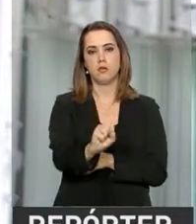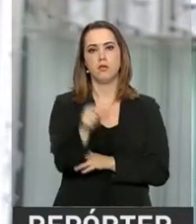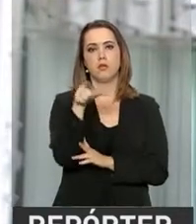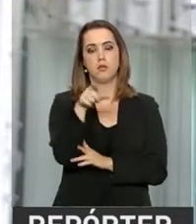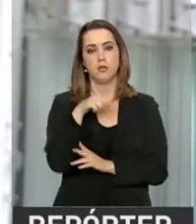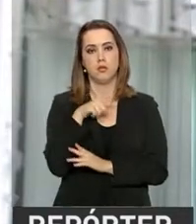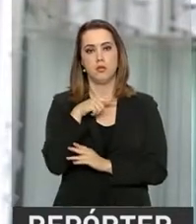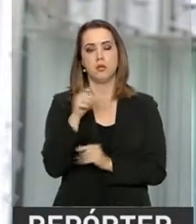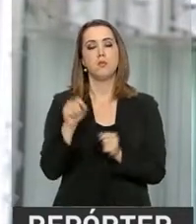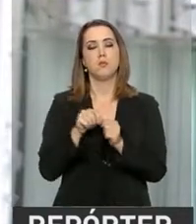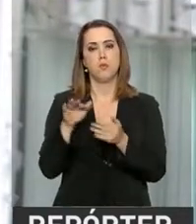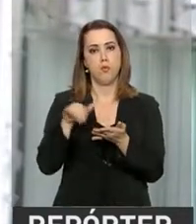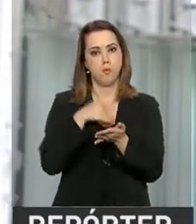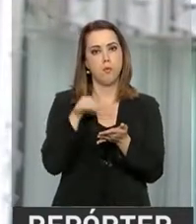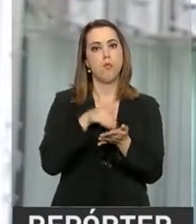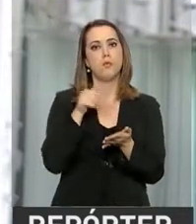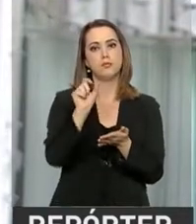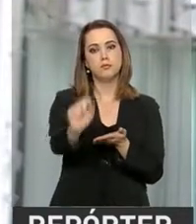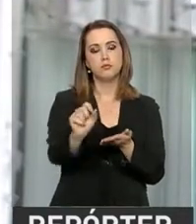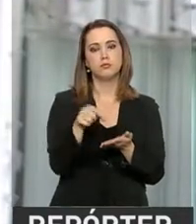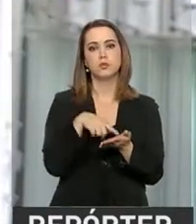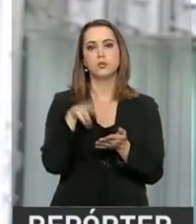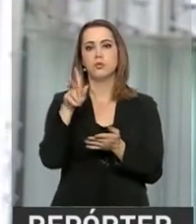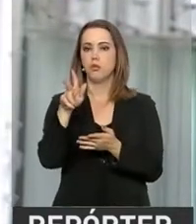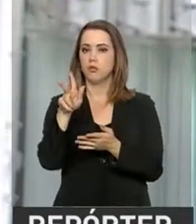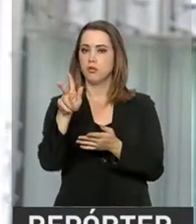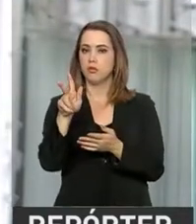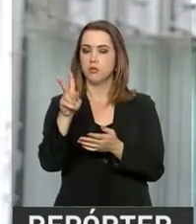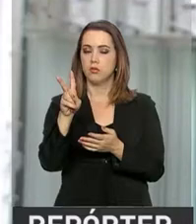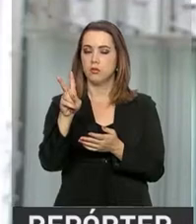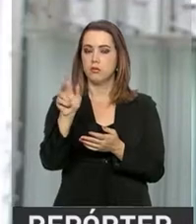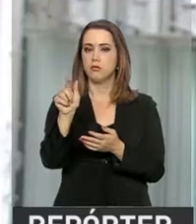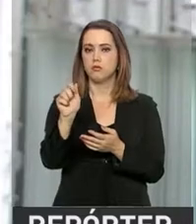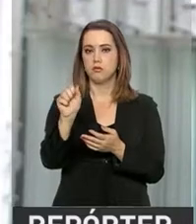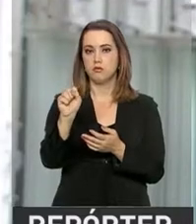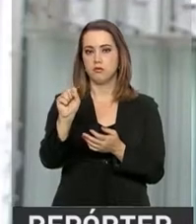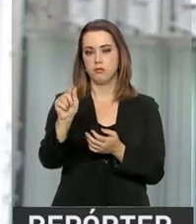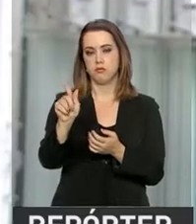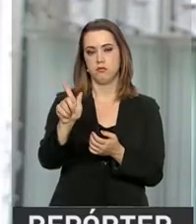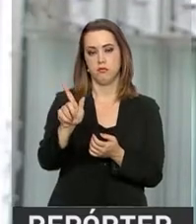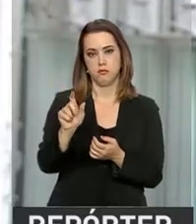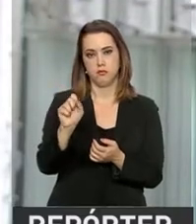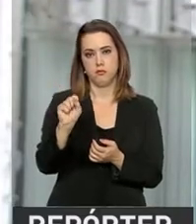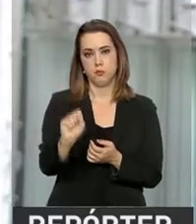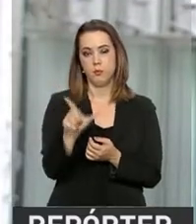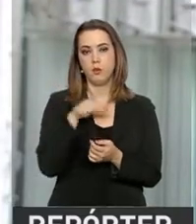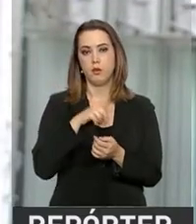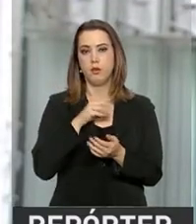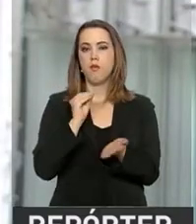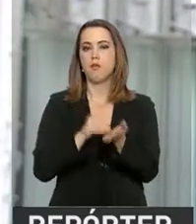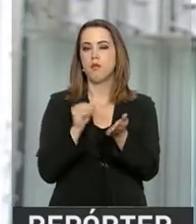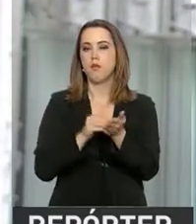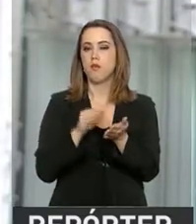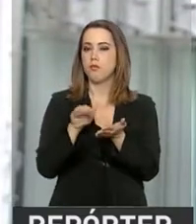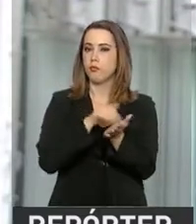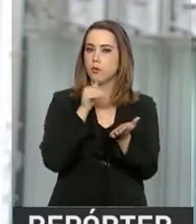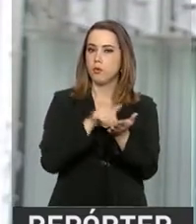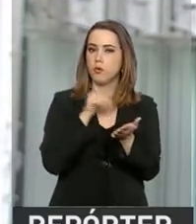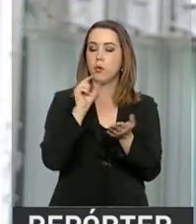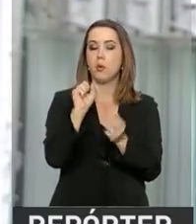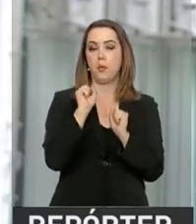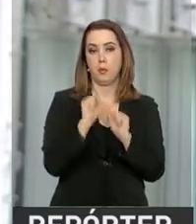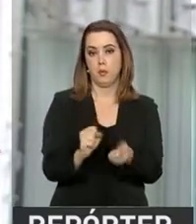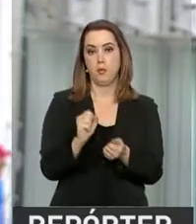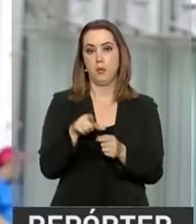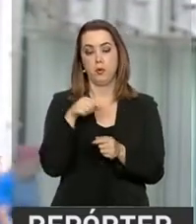para preencher as vagas que não foram ocupadas durante o processo regular podem se inscrever os estudantes que tenham feito o exame